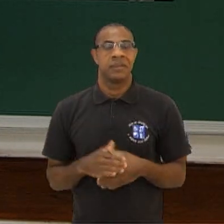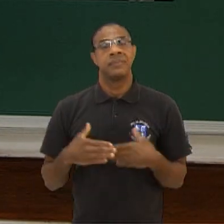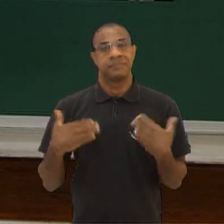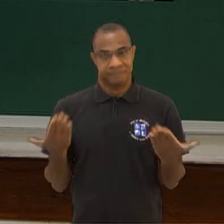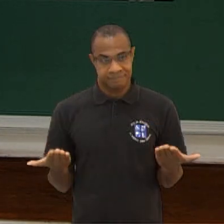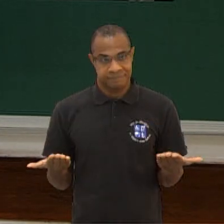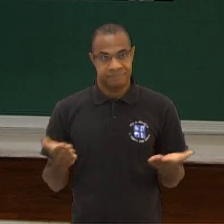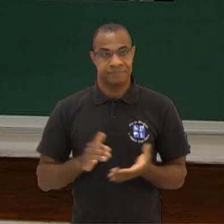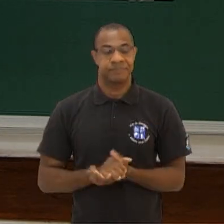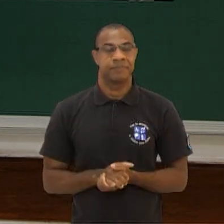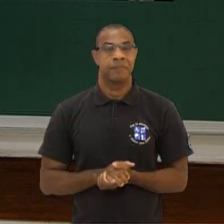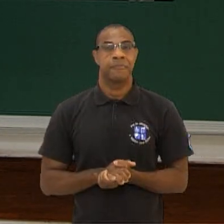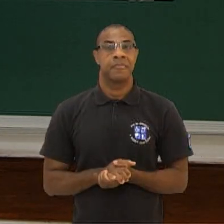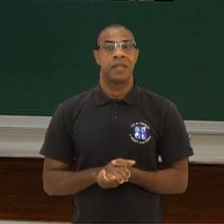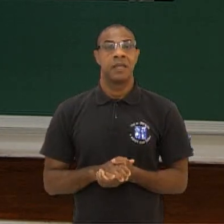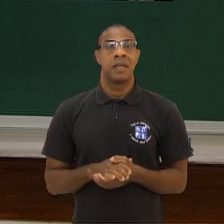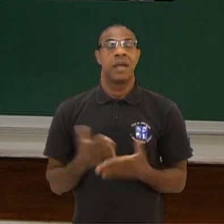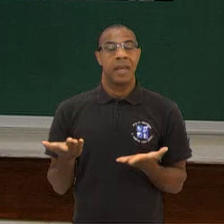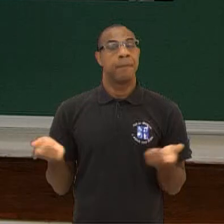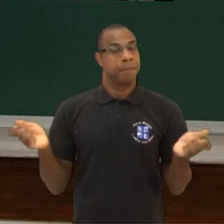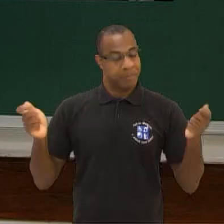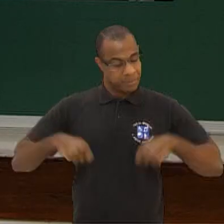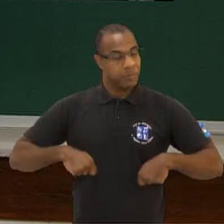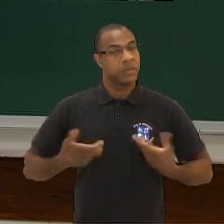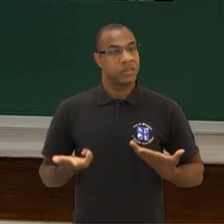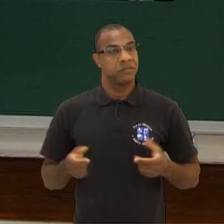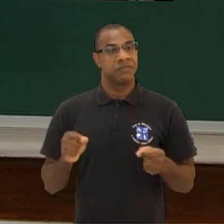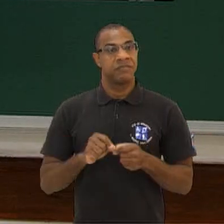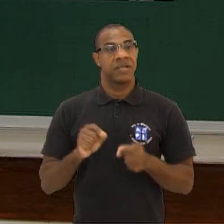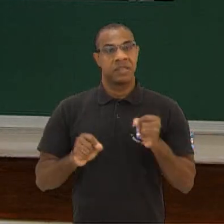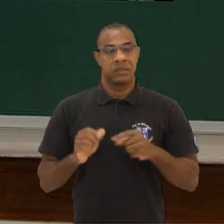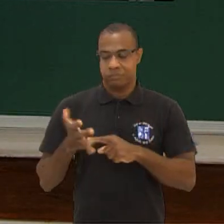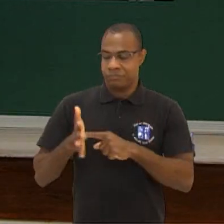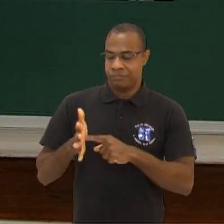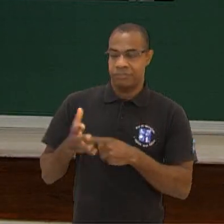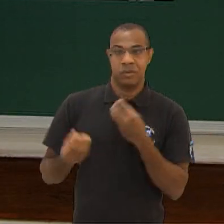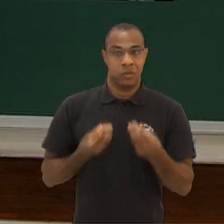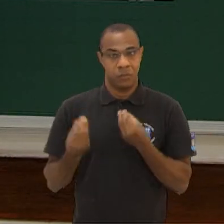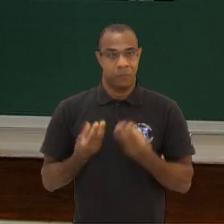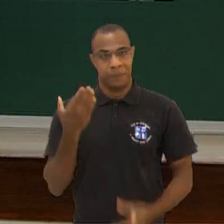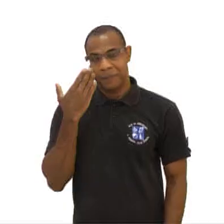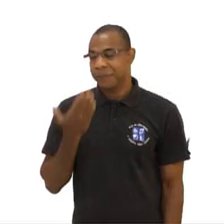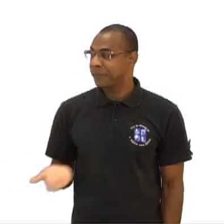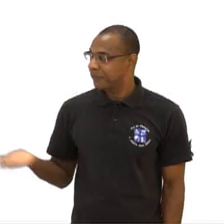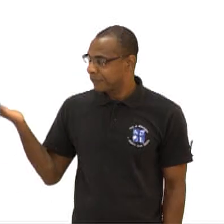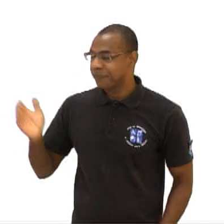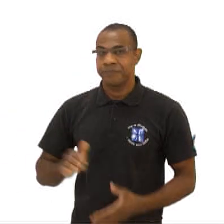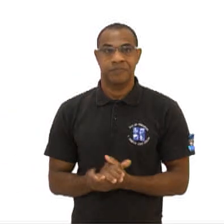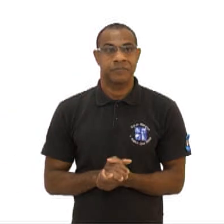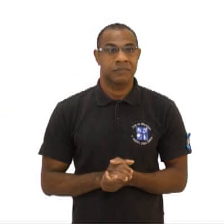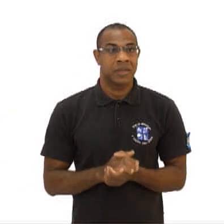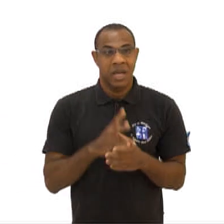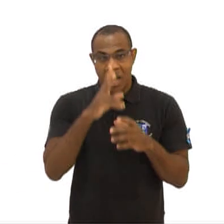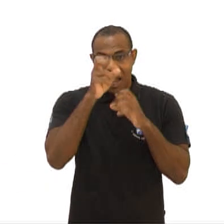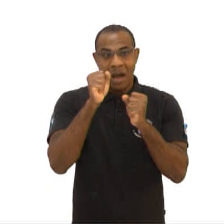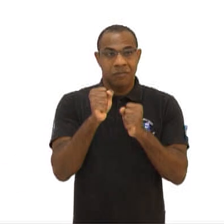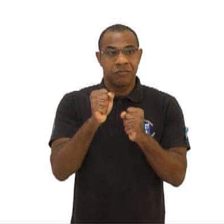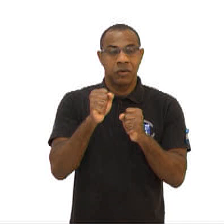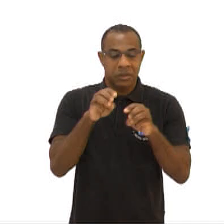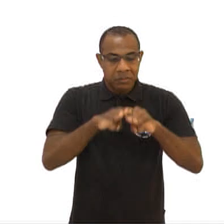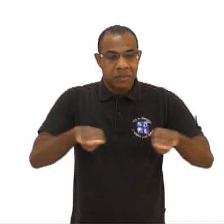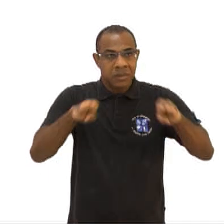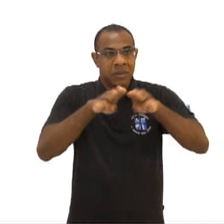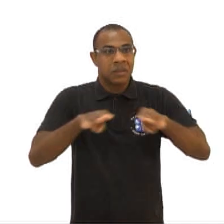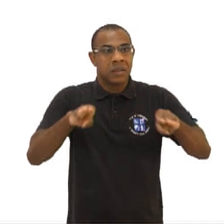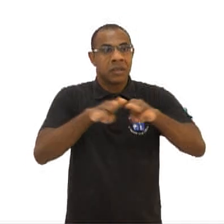força magnética, não é possível, né, fazer o motor elétrico. Então, olha só, a força magnética é o produto do